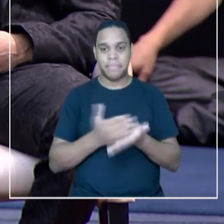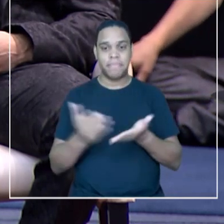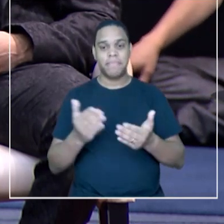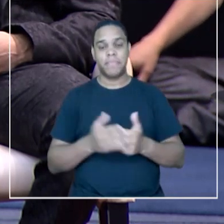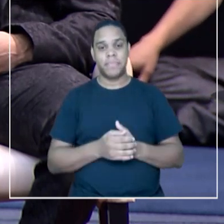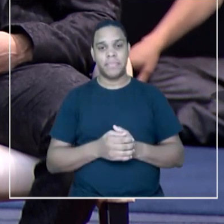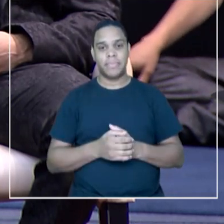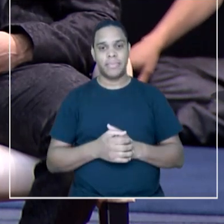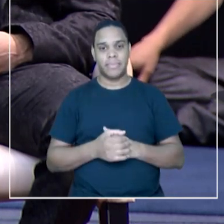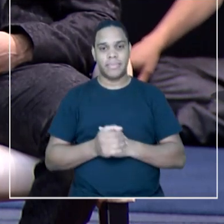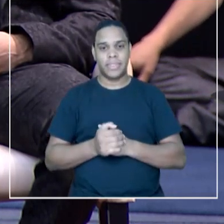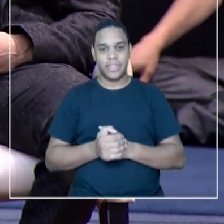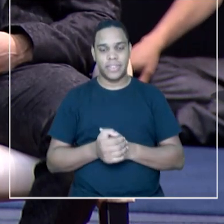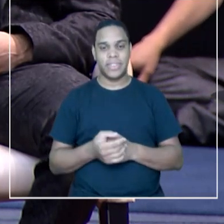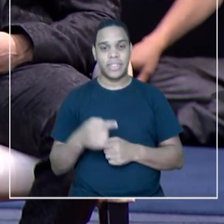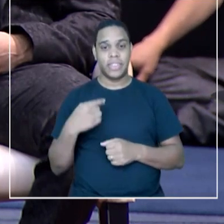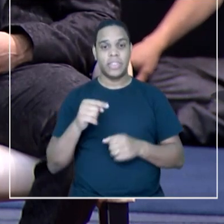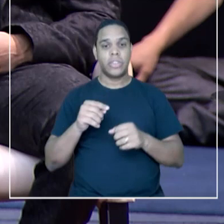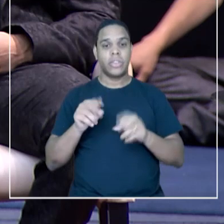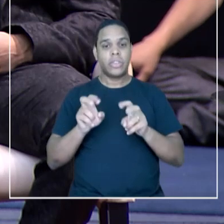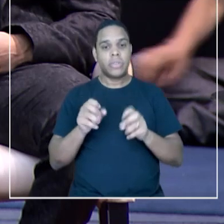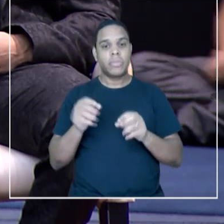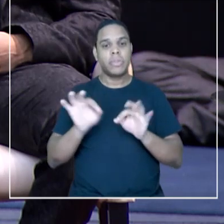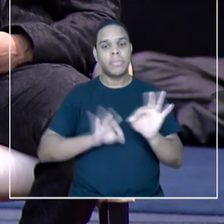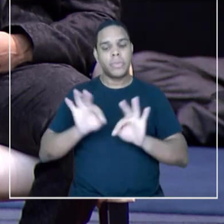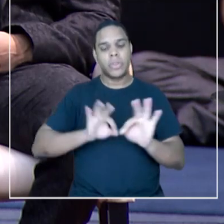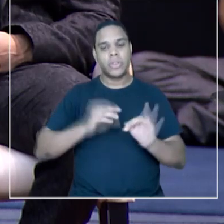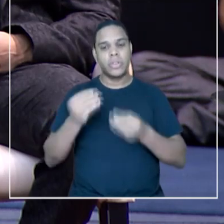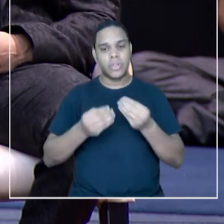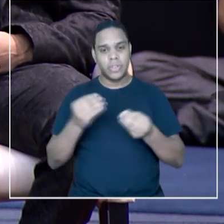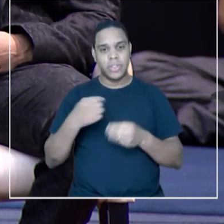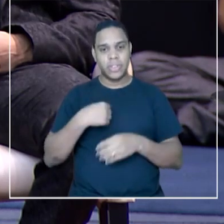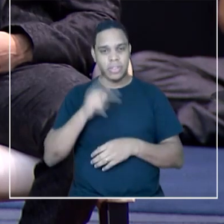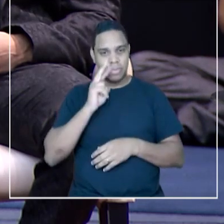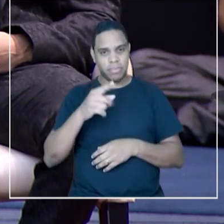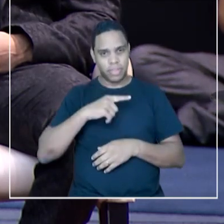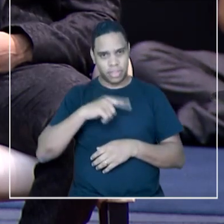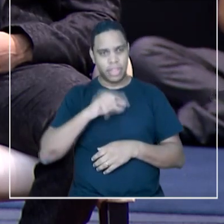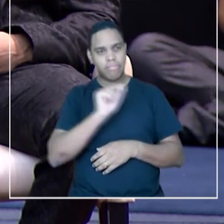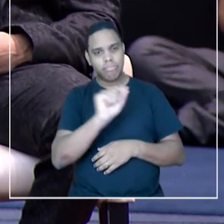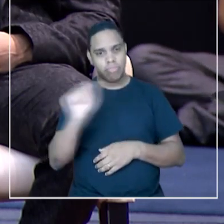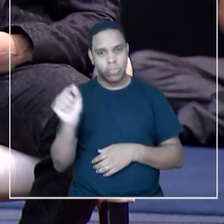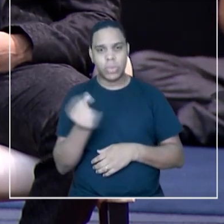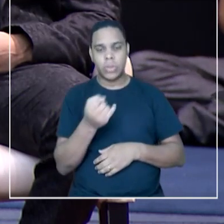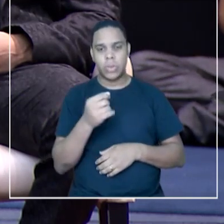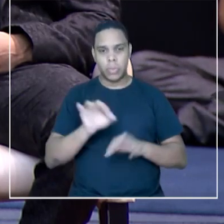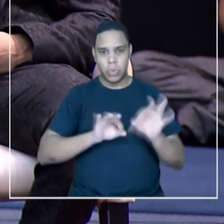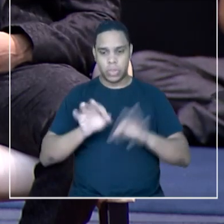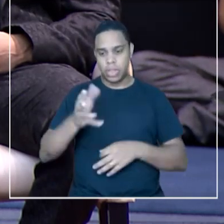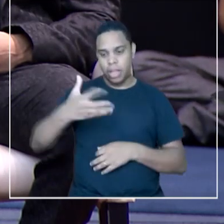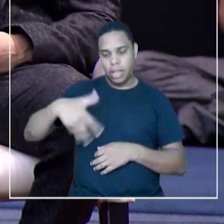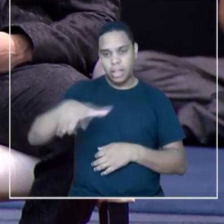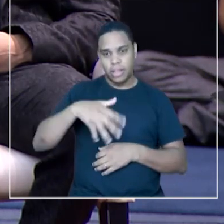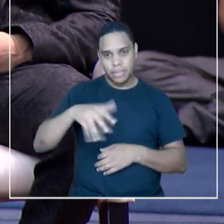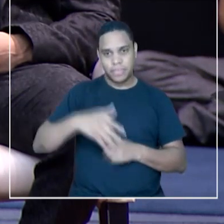perguntar justamente sobre os projetos do Instituto Alok, que eu vejo que há projetos aqui na área